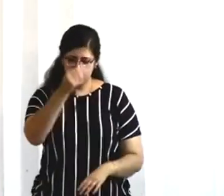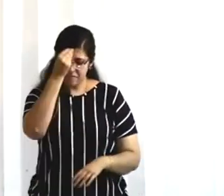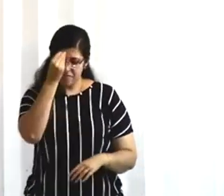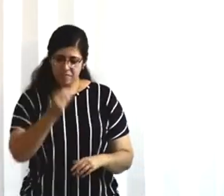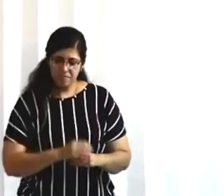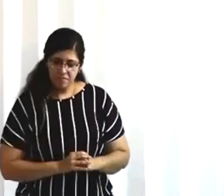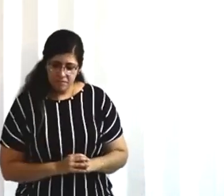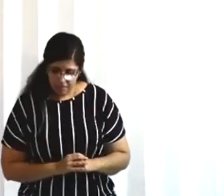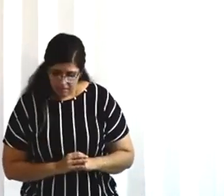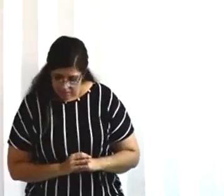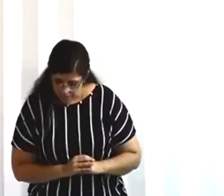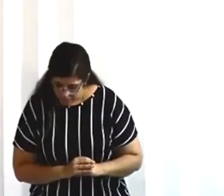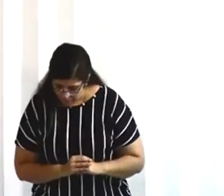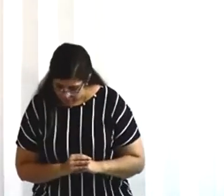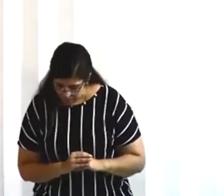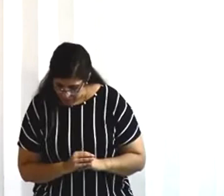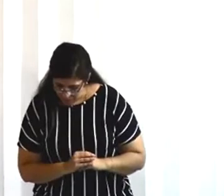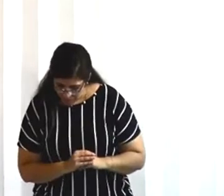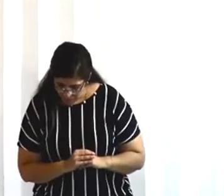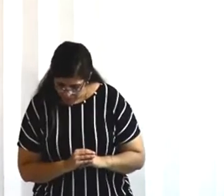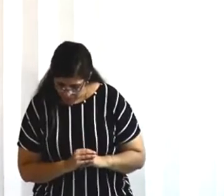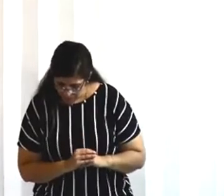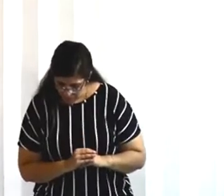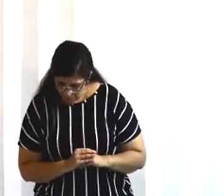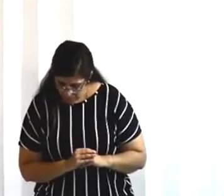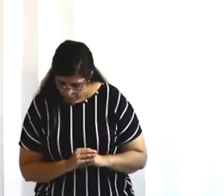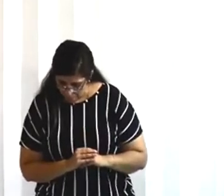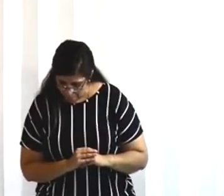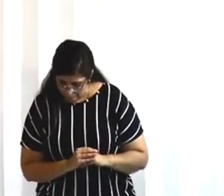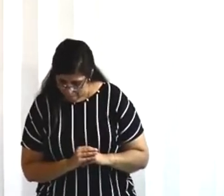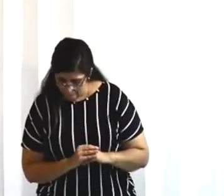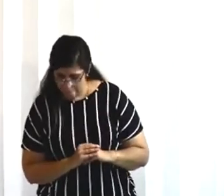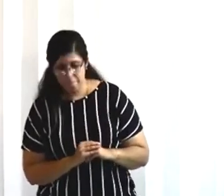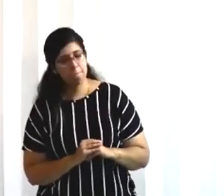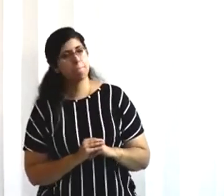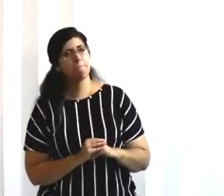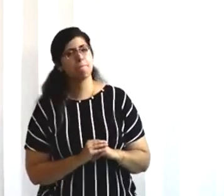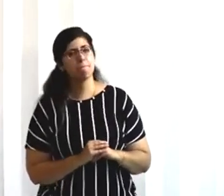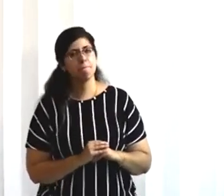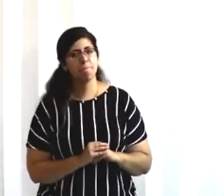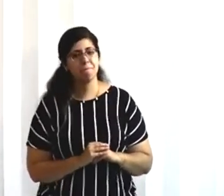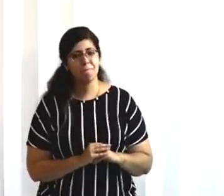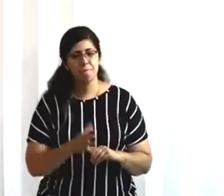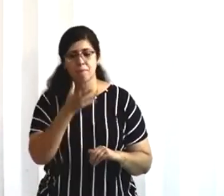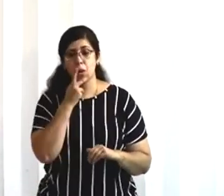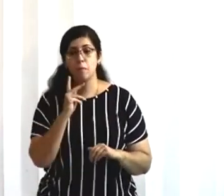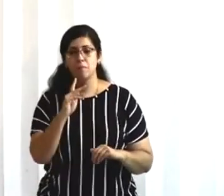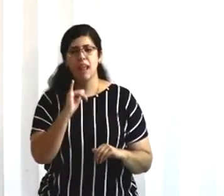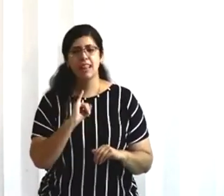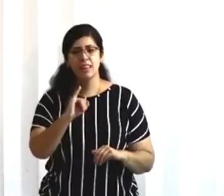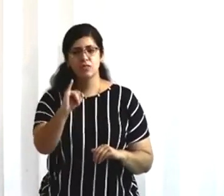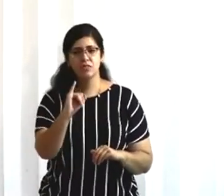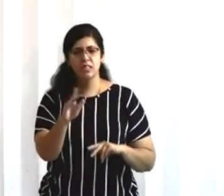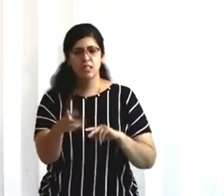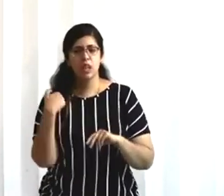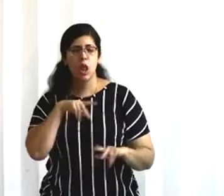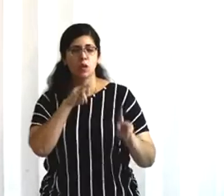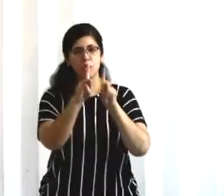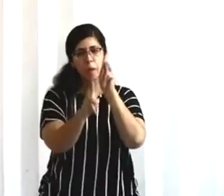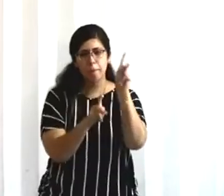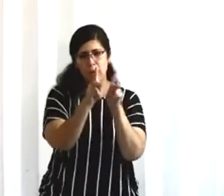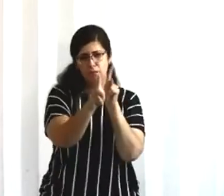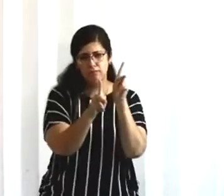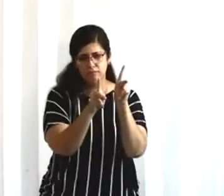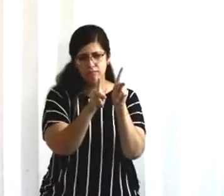o profeta está justamente trazendo à memória daquele povo, aquilo que Deus fez contra os